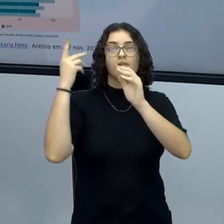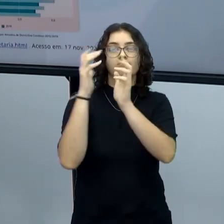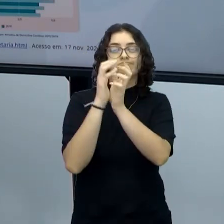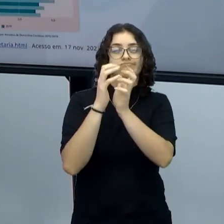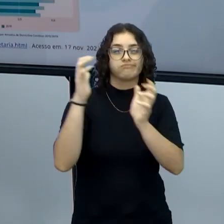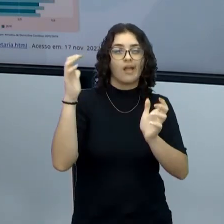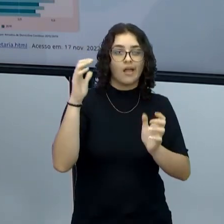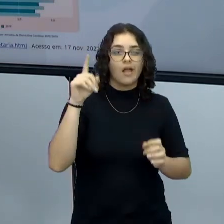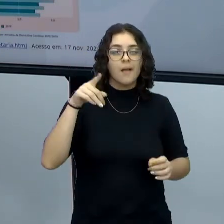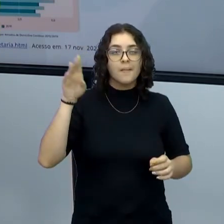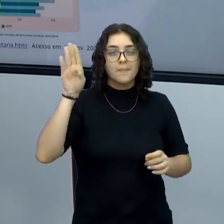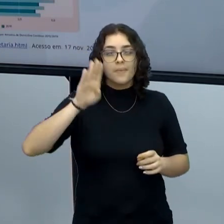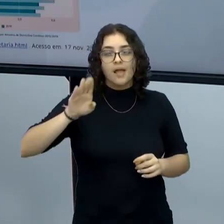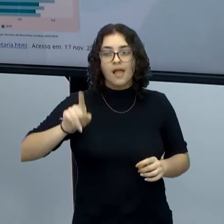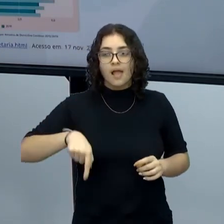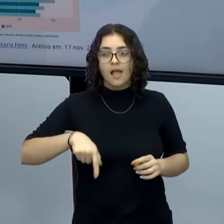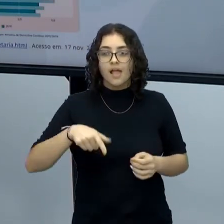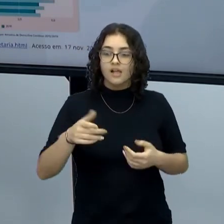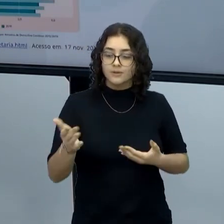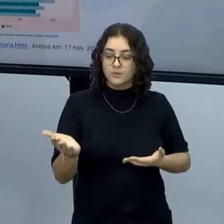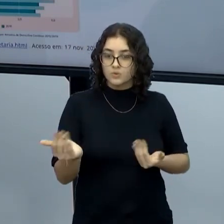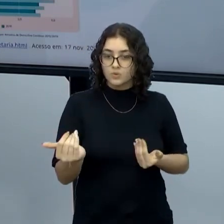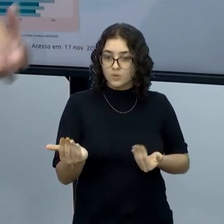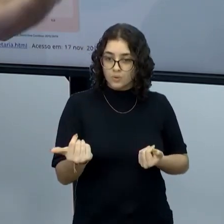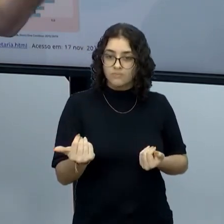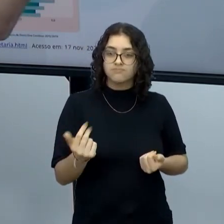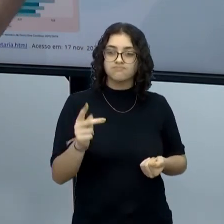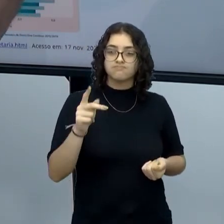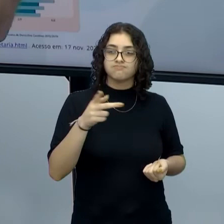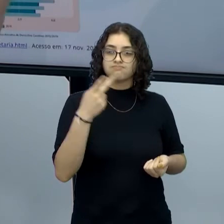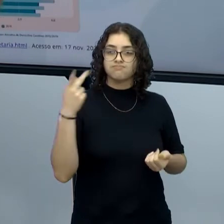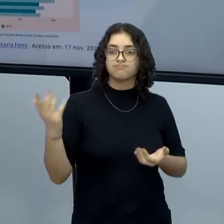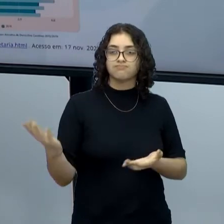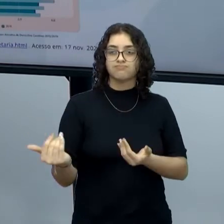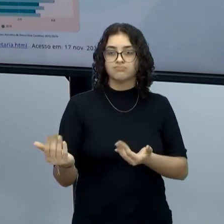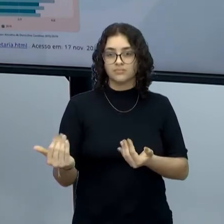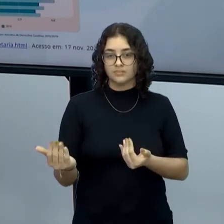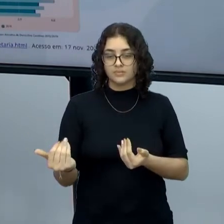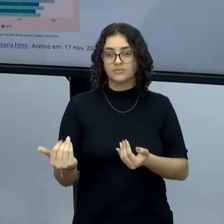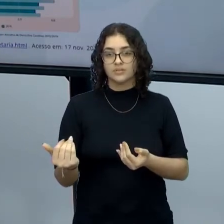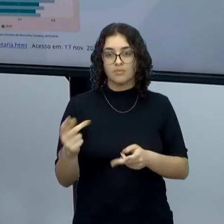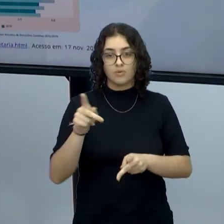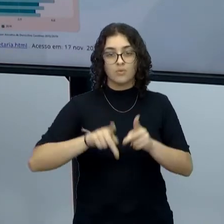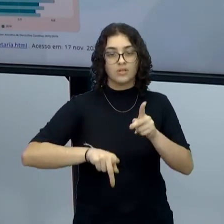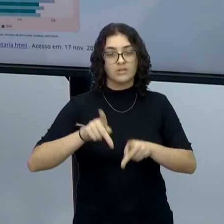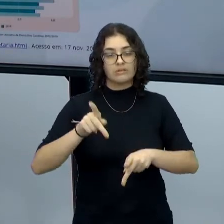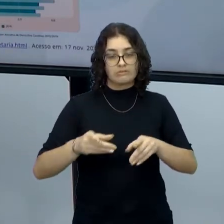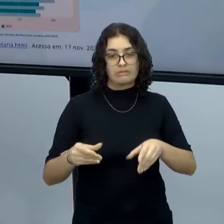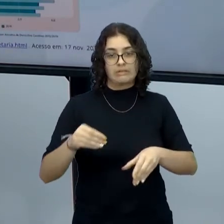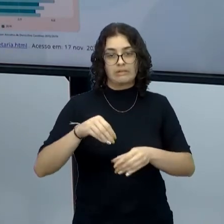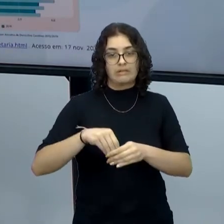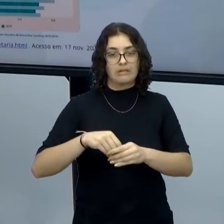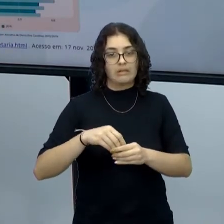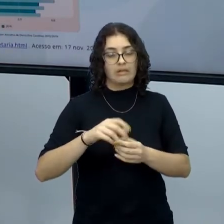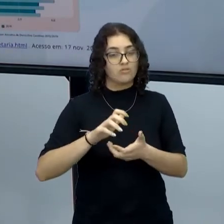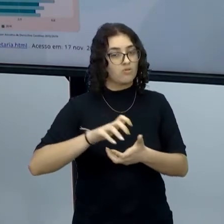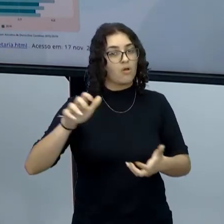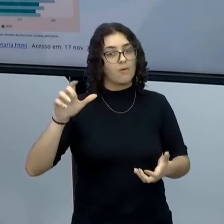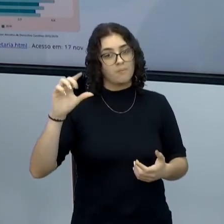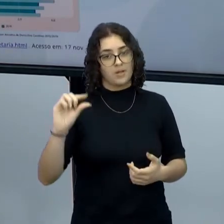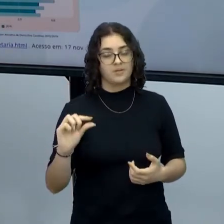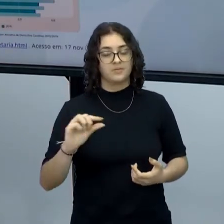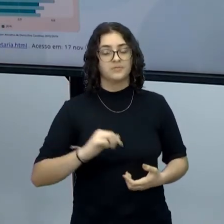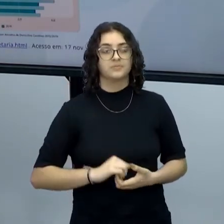o Brasil era um país muito mais jovem, ou seja, que tinha muito mais jovens na sua população do que pessoas